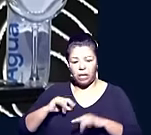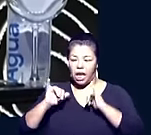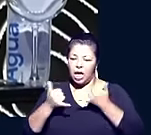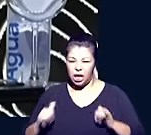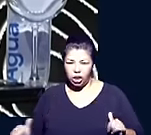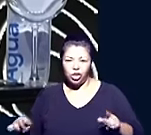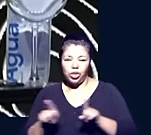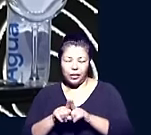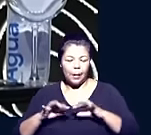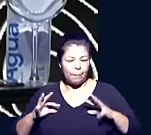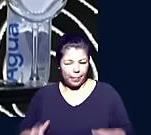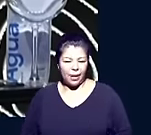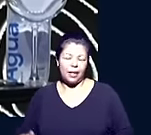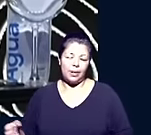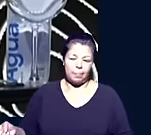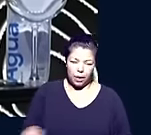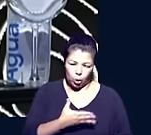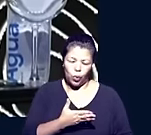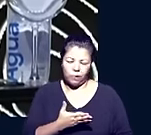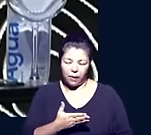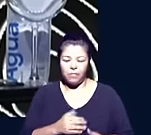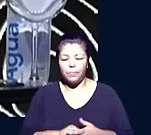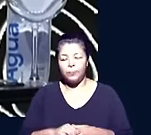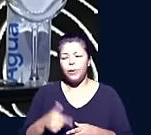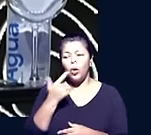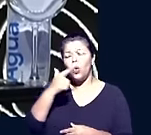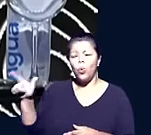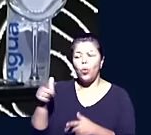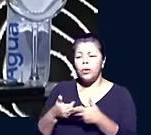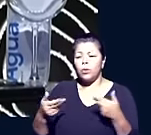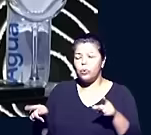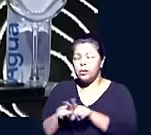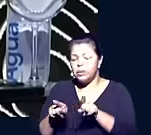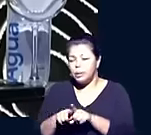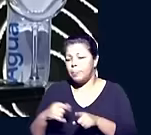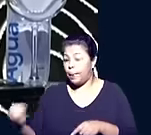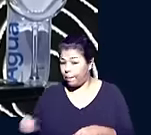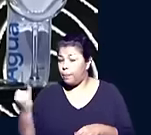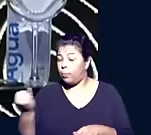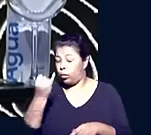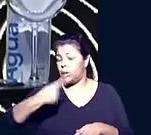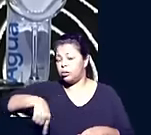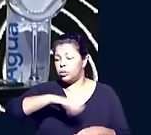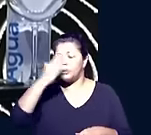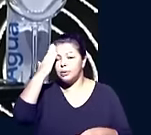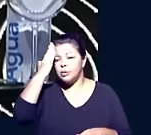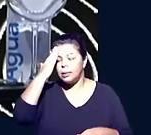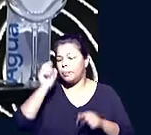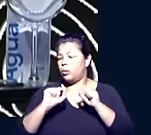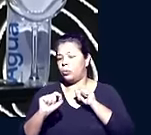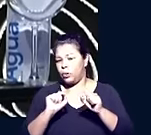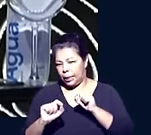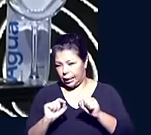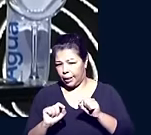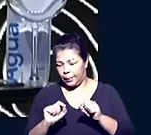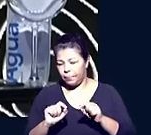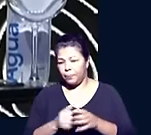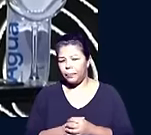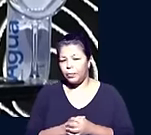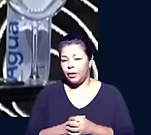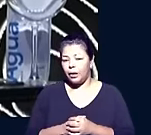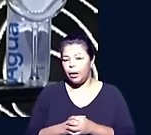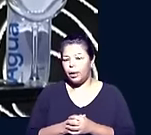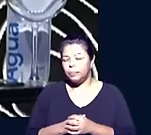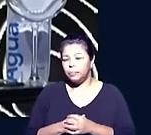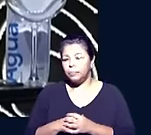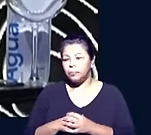atrás nessa questão agora eh Presidente outra outra coisa que é importante também a gente saber é sobre a impositivas